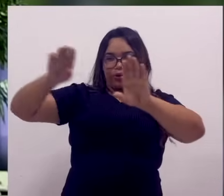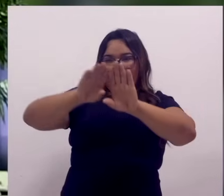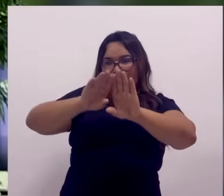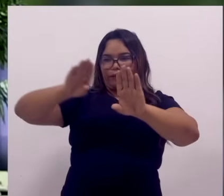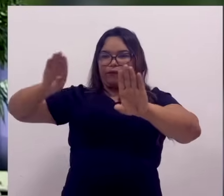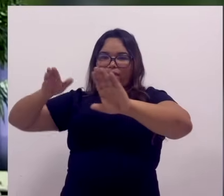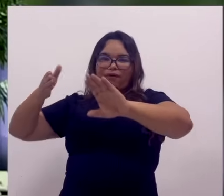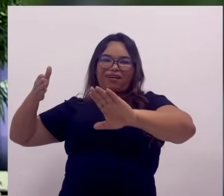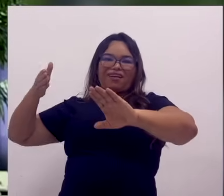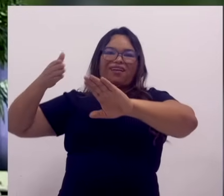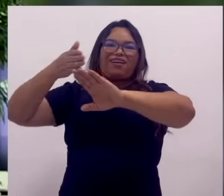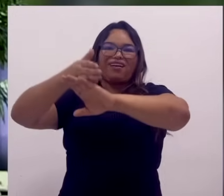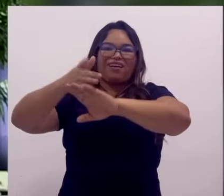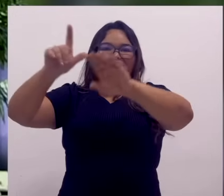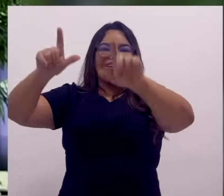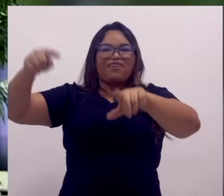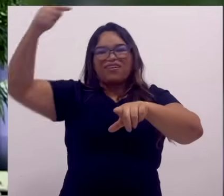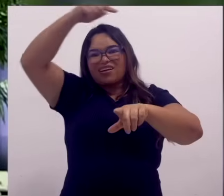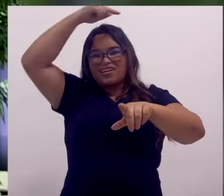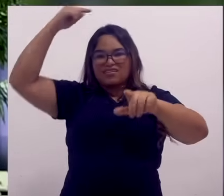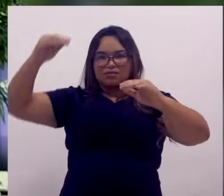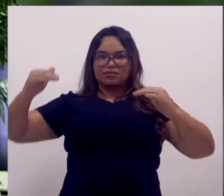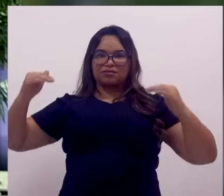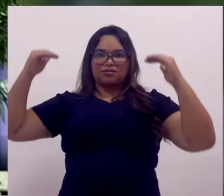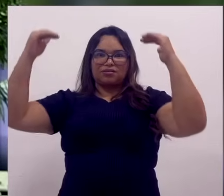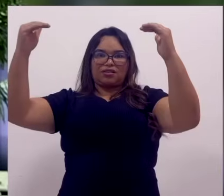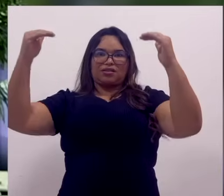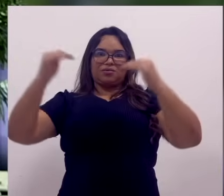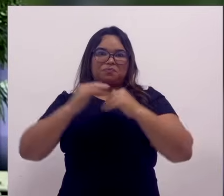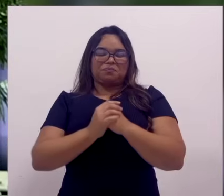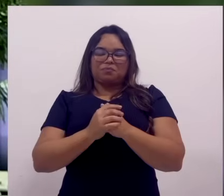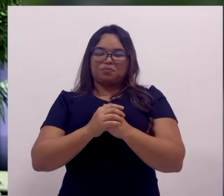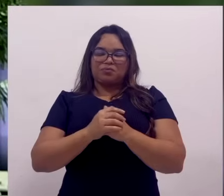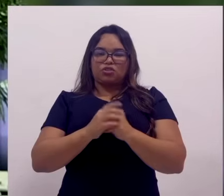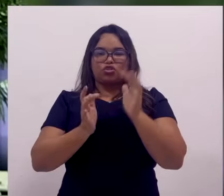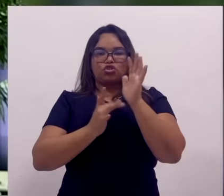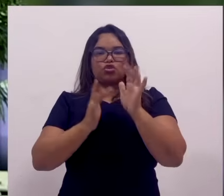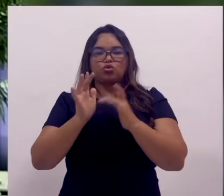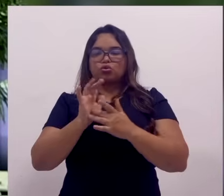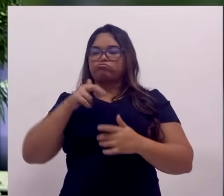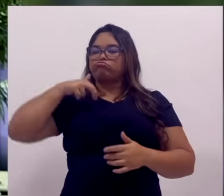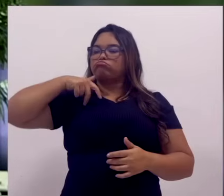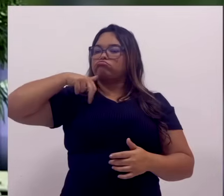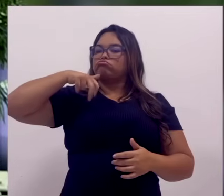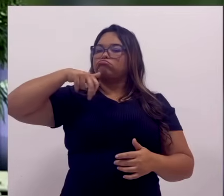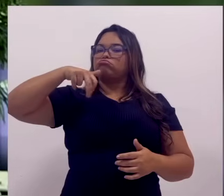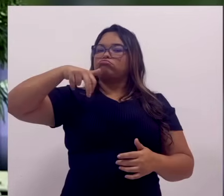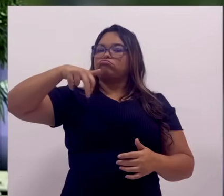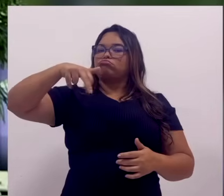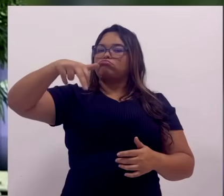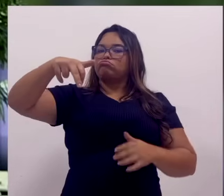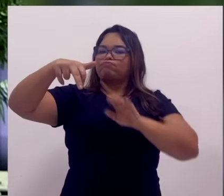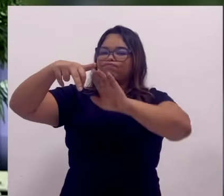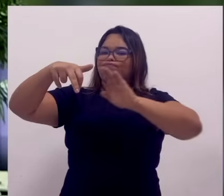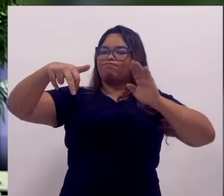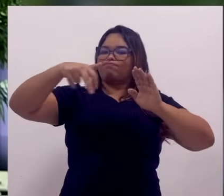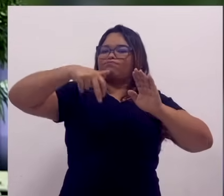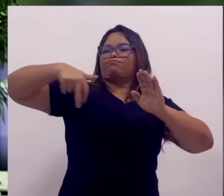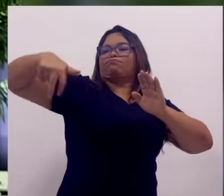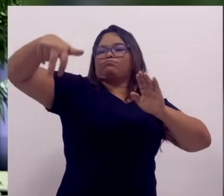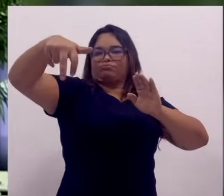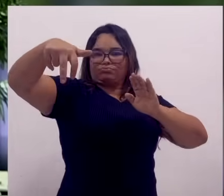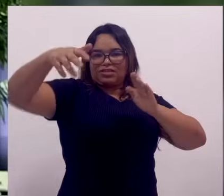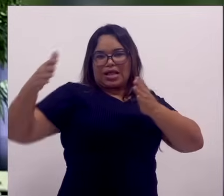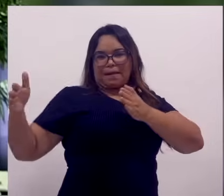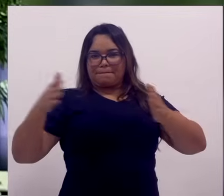nós descobriremos que nós não estamos mais no santo, mas no santíssimo. O ministério de Jesus deve ter mudado